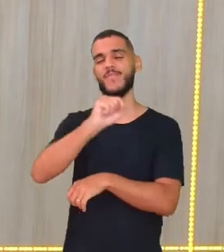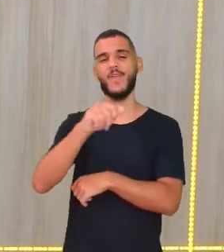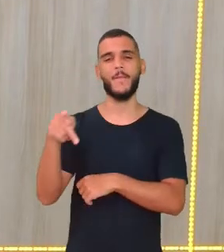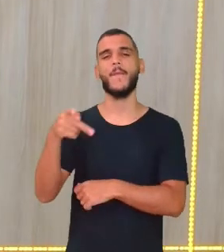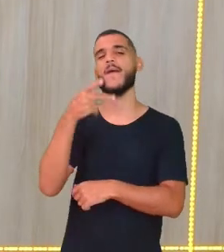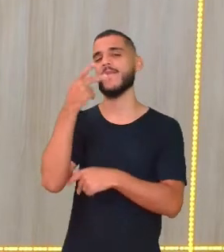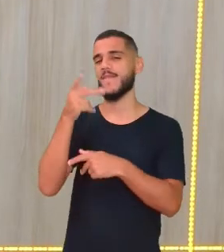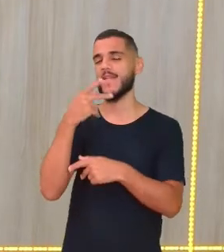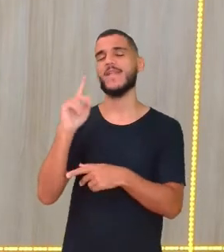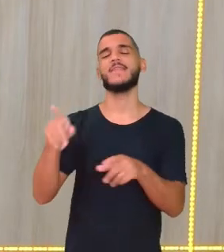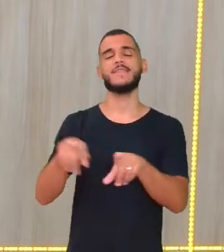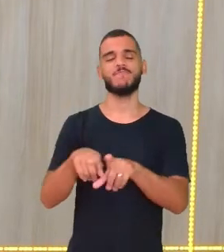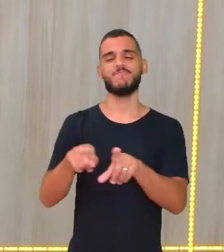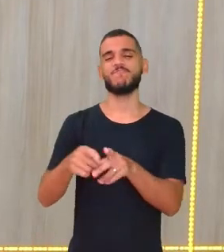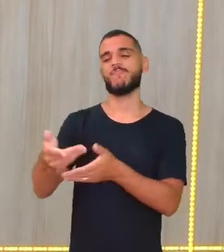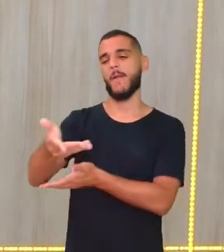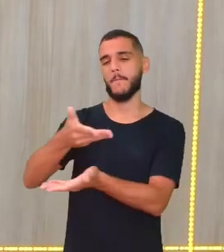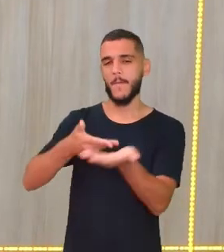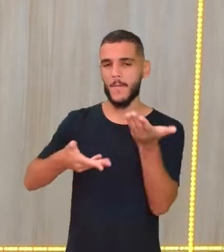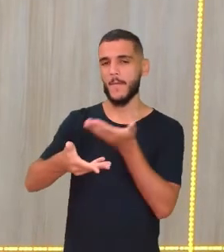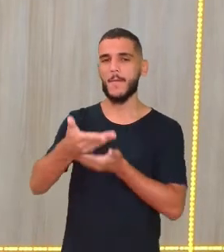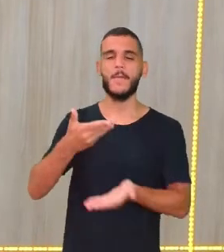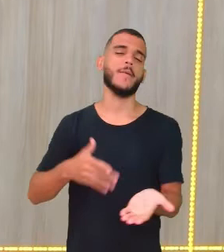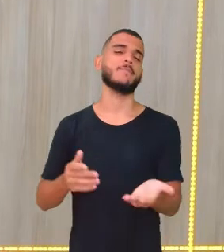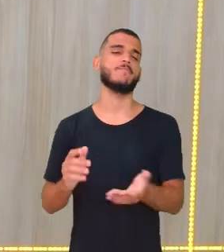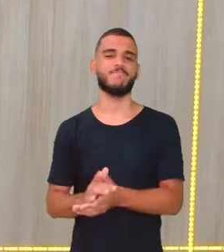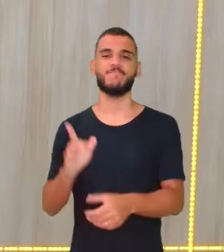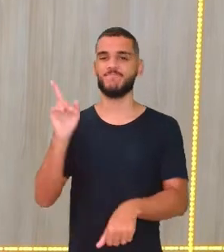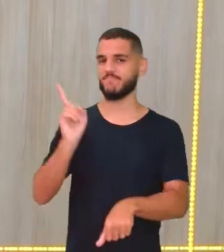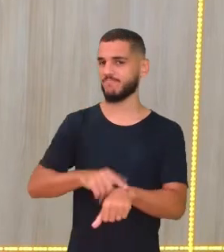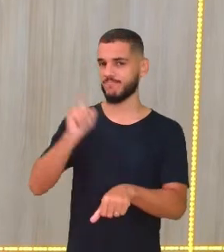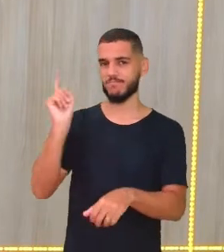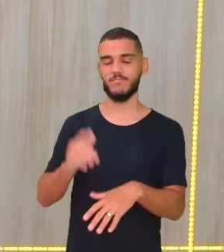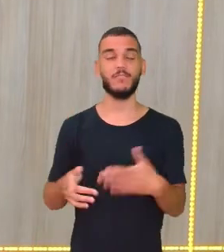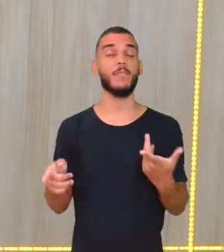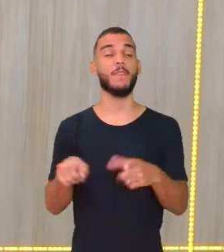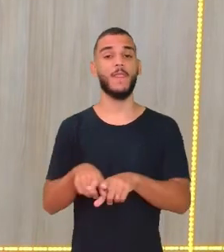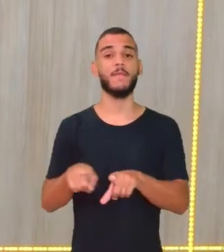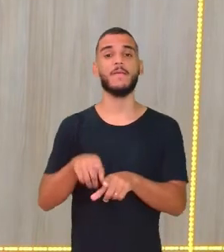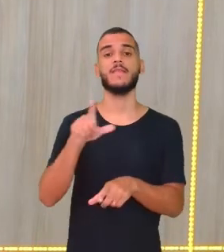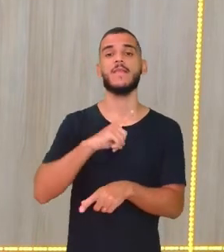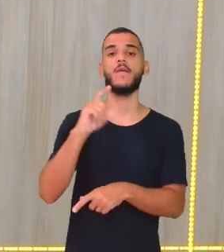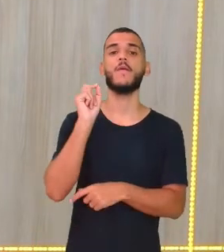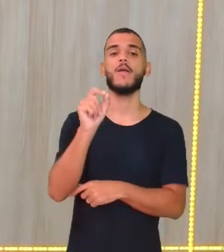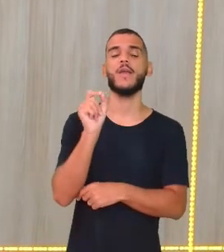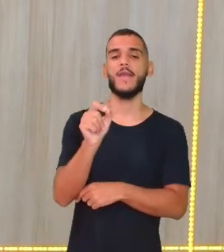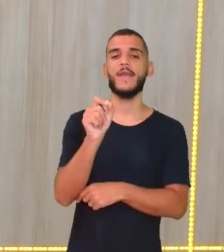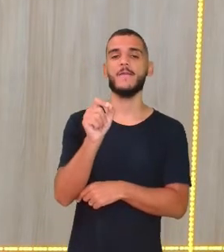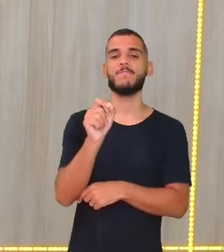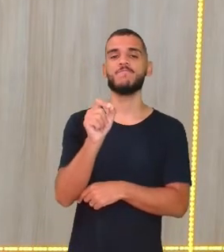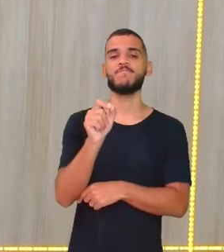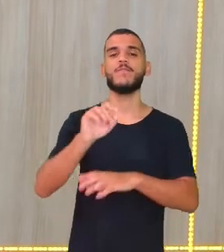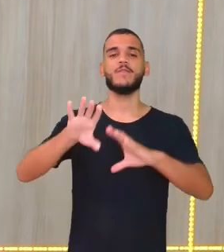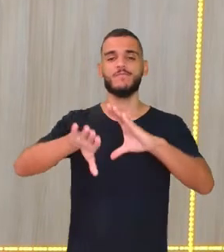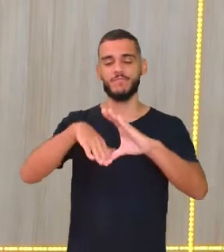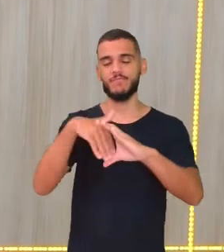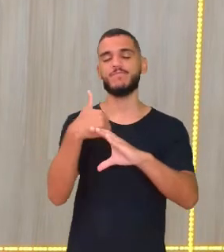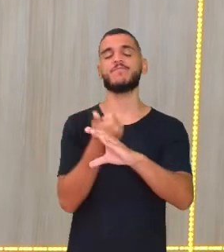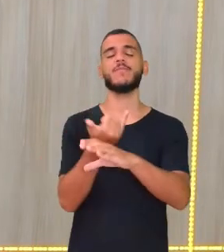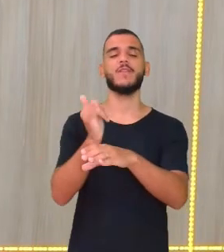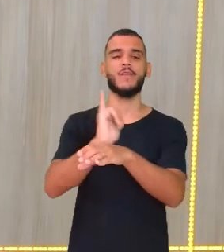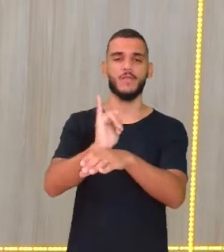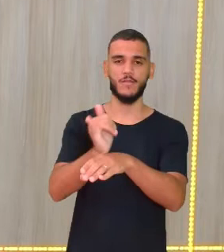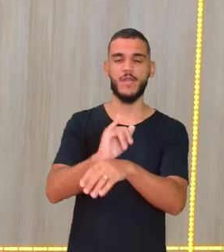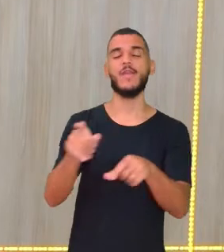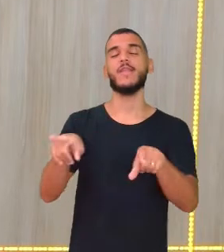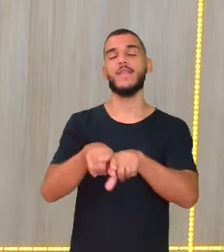conosco agora enquanto a aula está acontecendo. Mas também tem o nosso canal de YouTube. Tem lá também o chat,